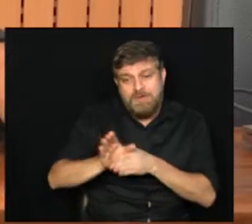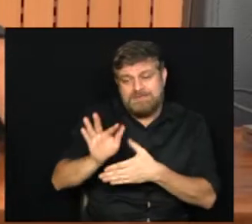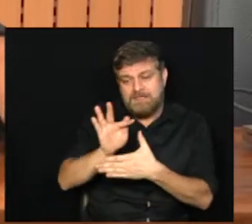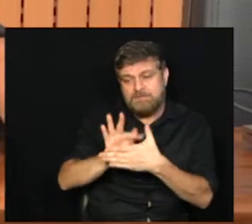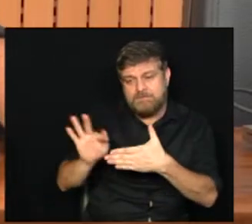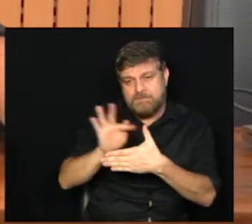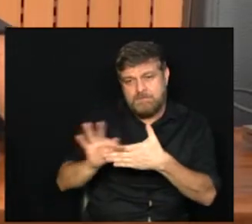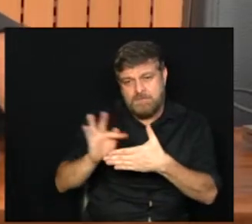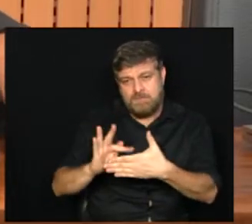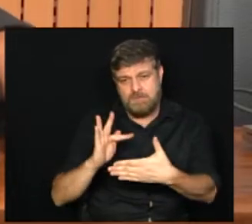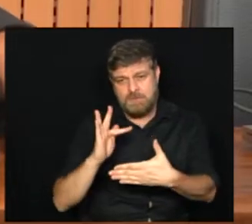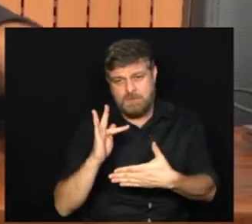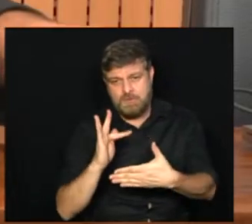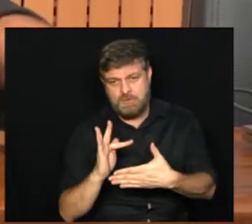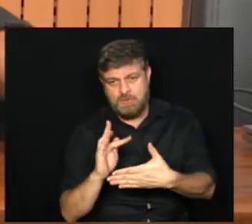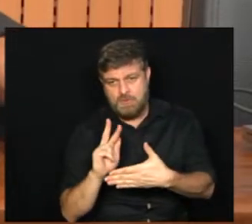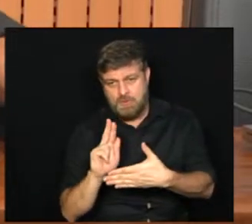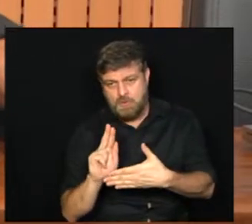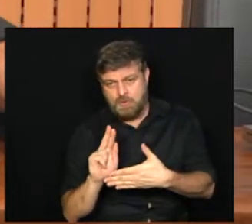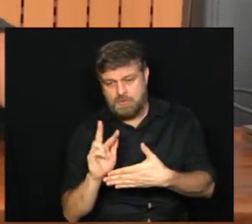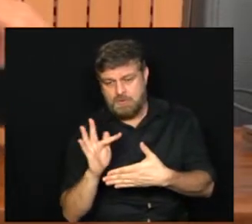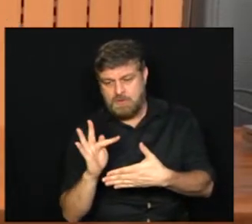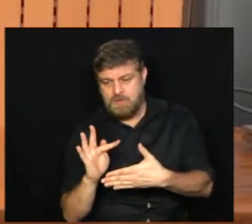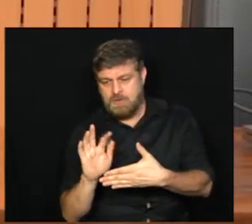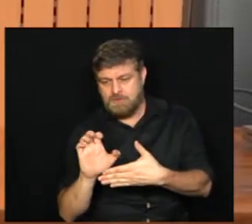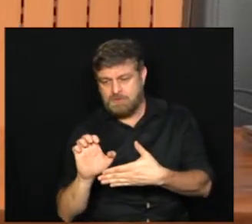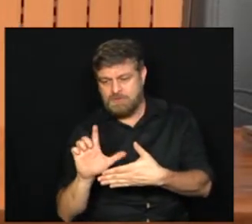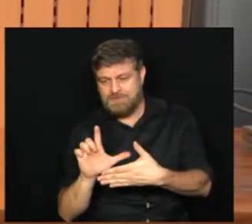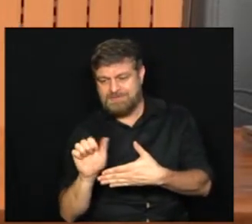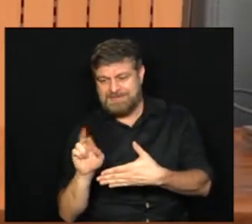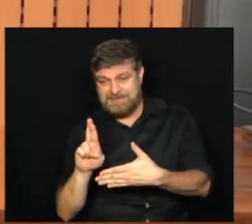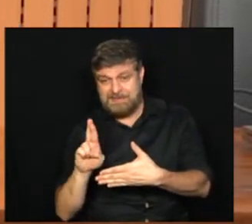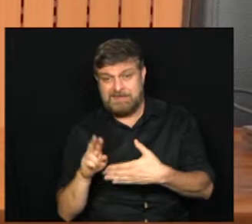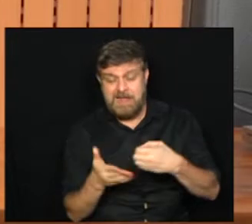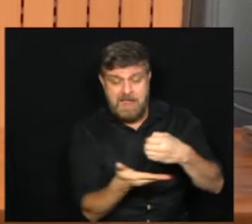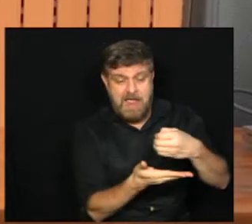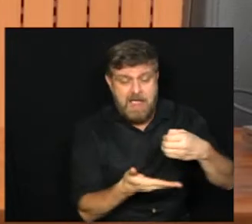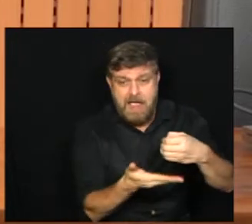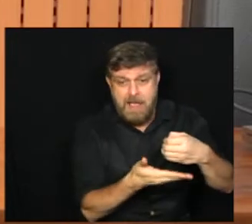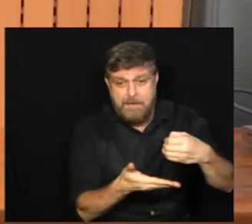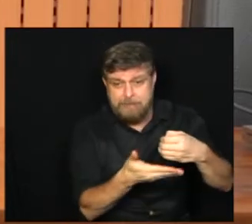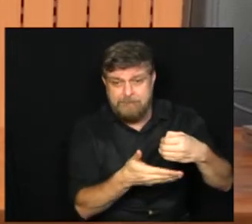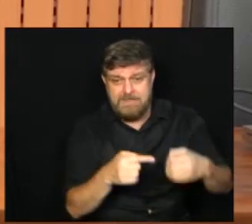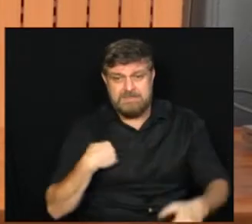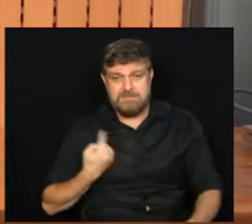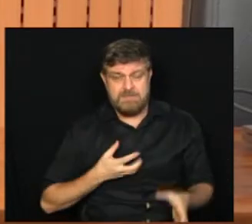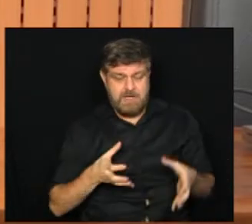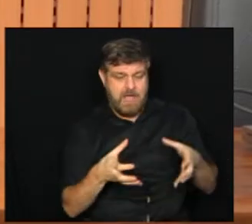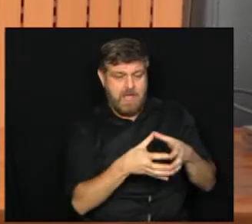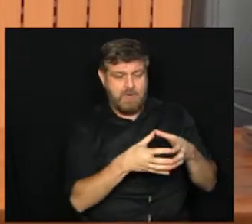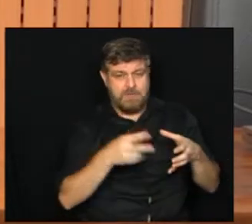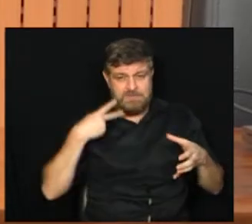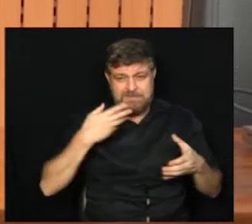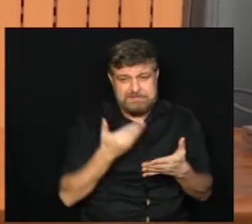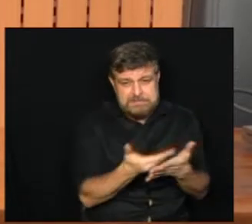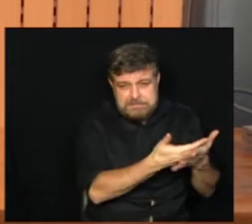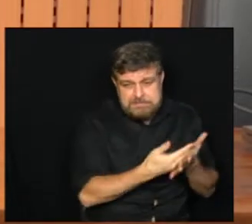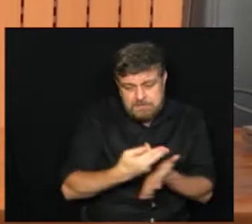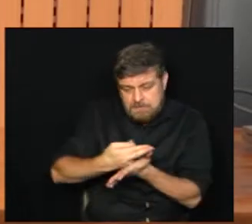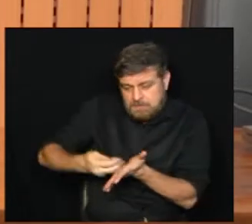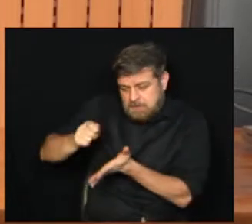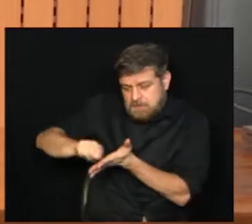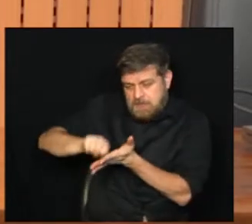importante, inclusive, para dar embasamento, não é, a esta comissão, e no relatório certamente a